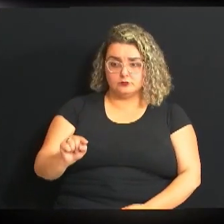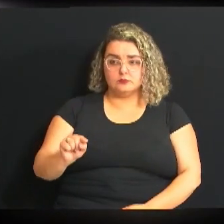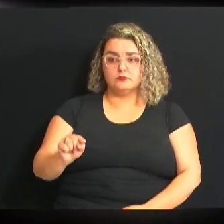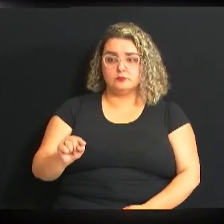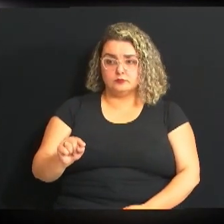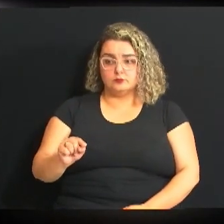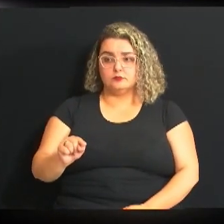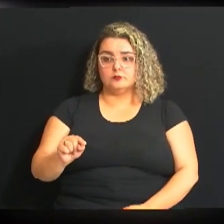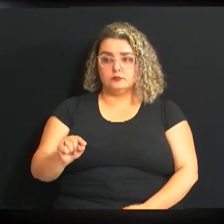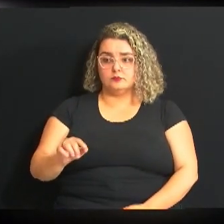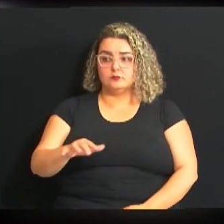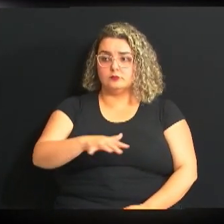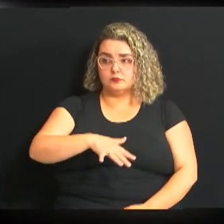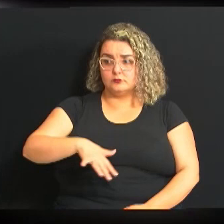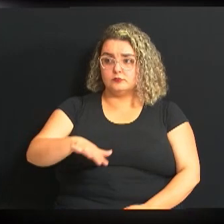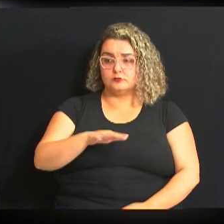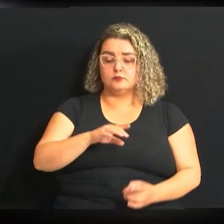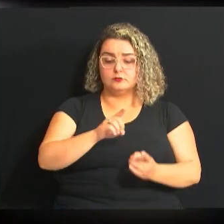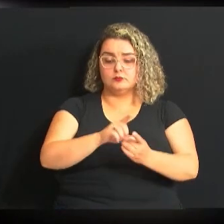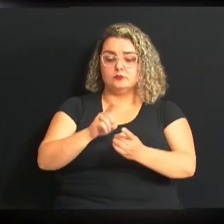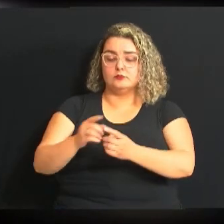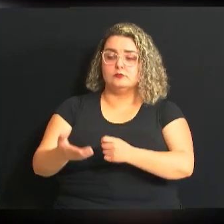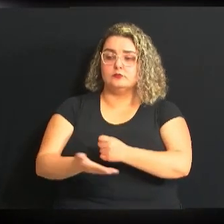do bloco da atenção básica,